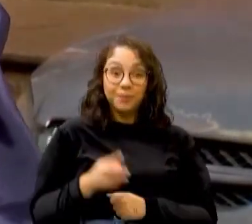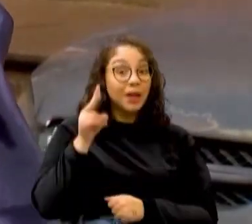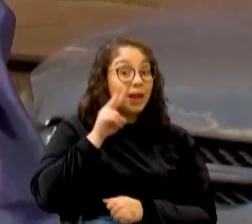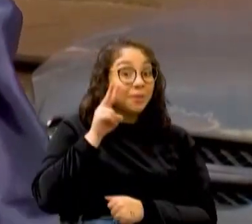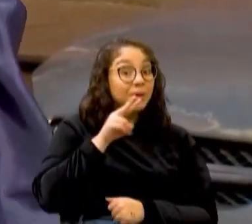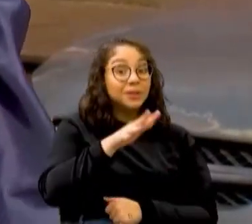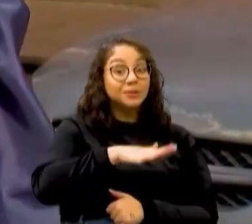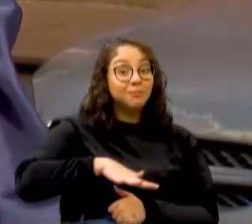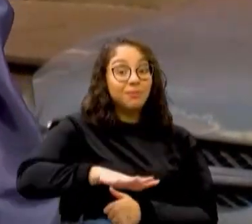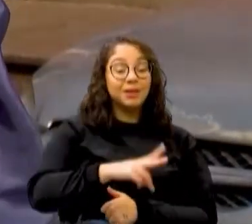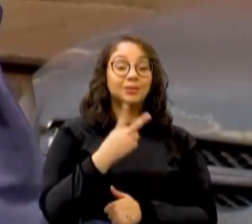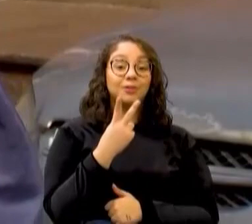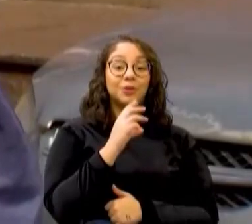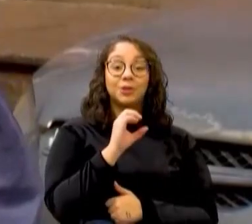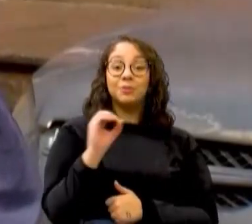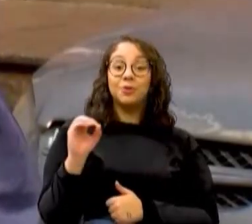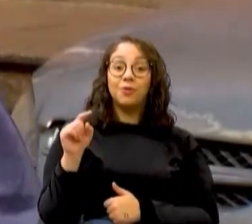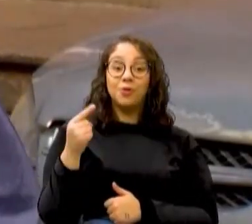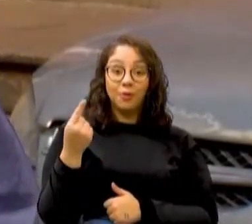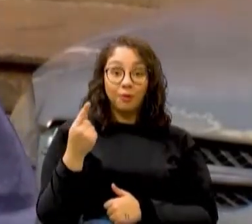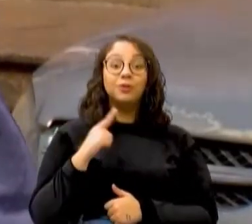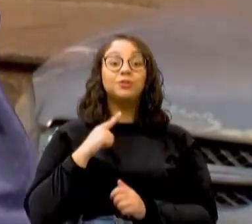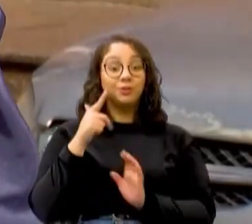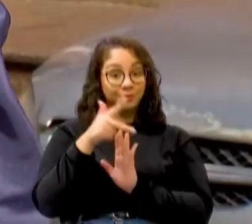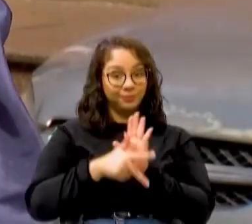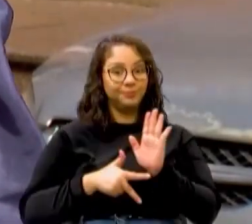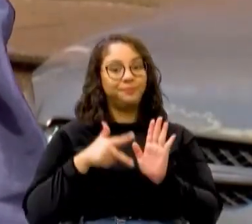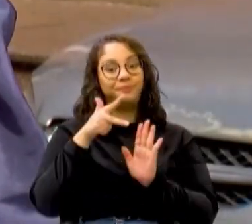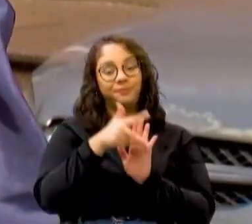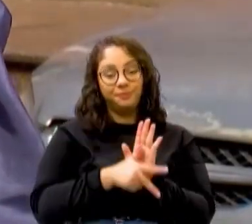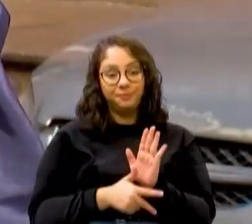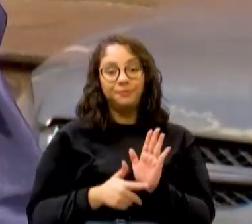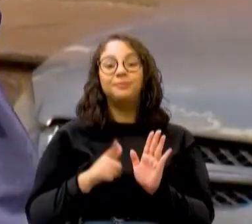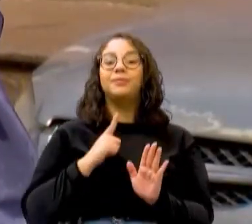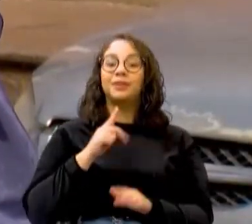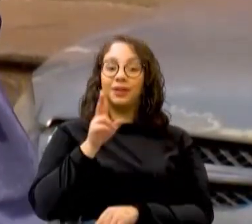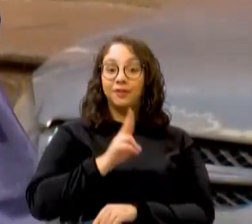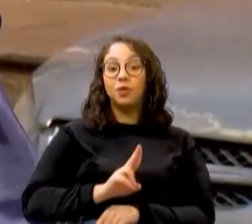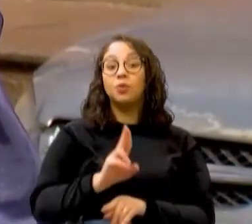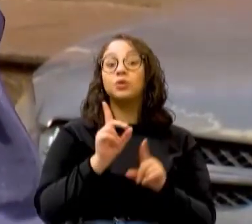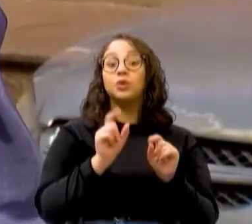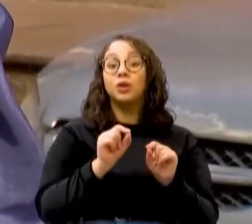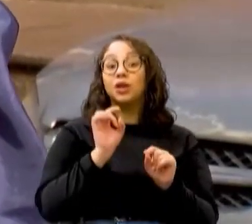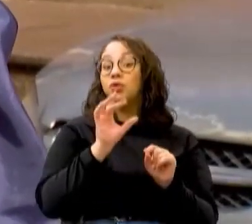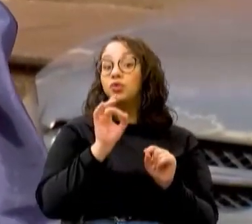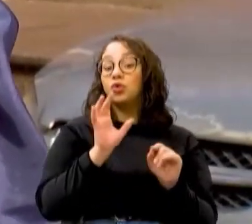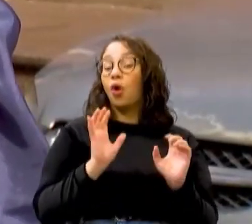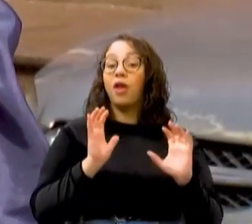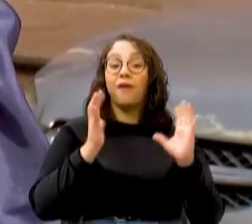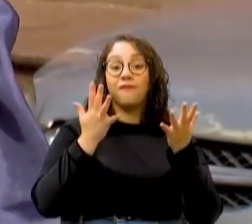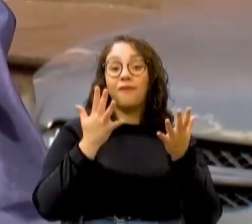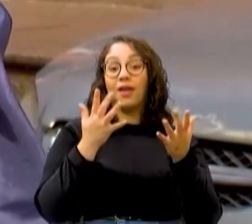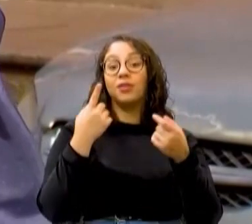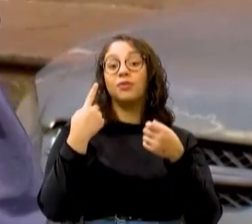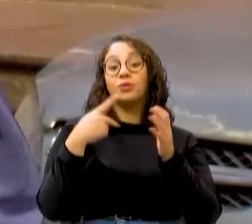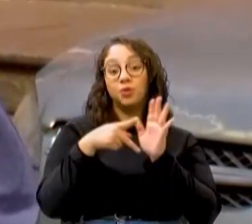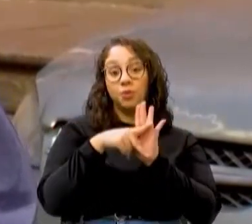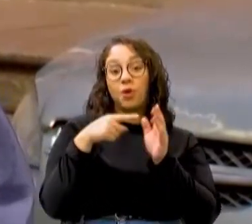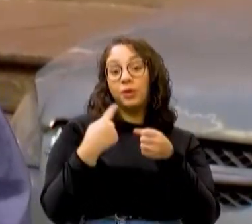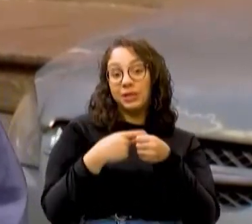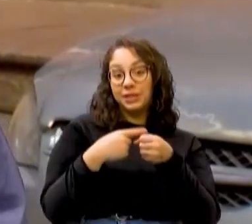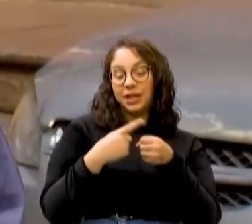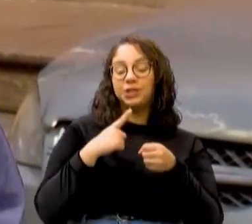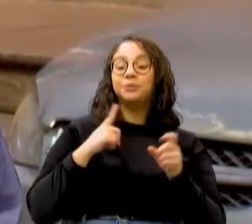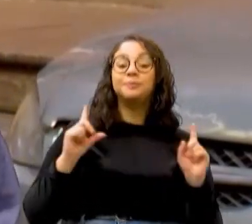esse espaço é em 2001 ainda tinha trem hoje ele é utilizado para eventos da